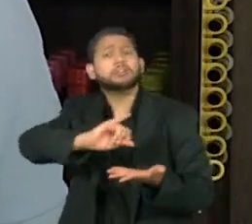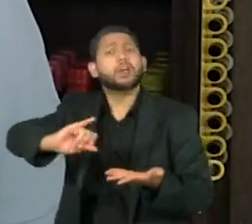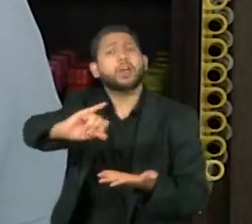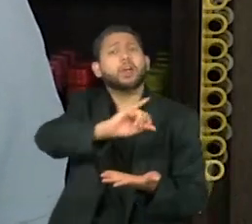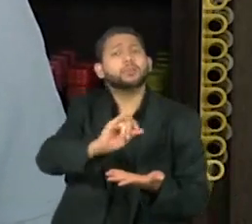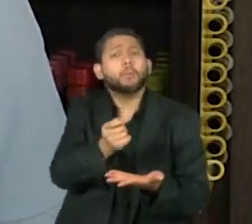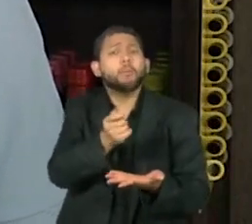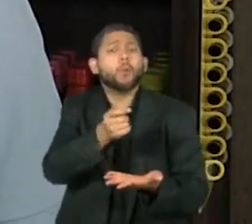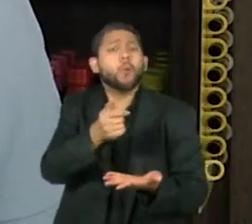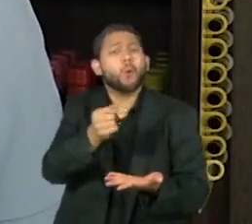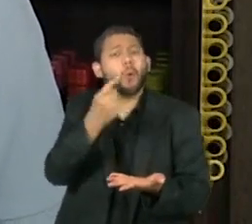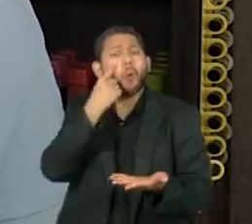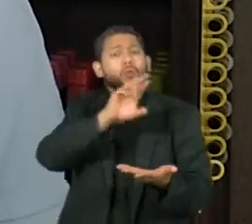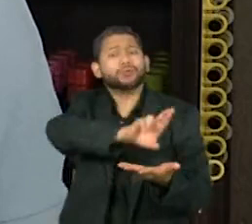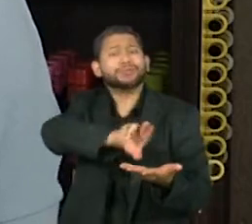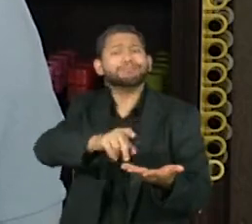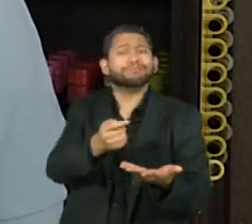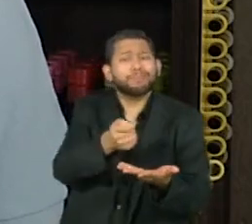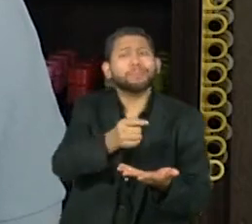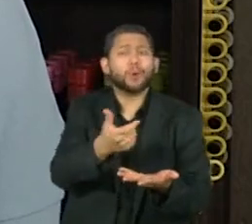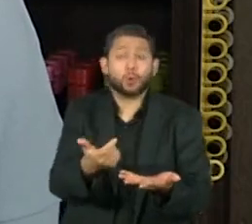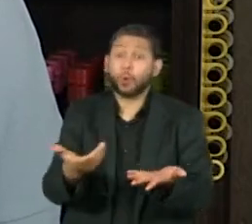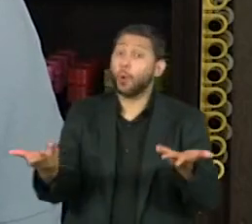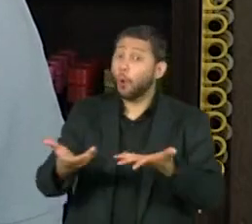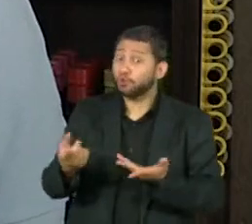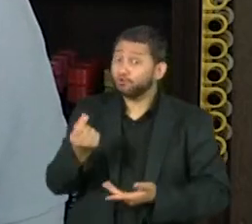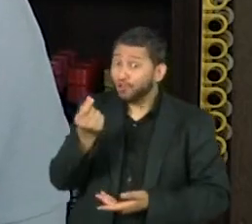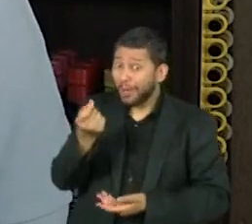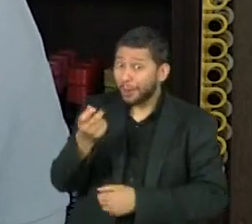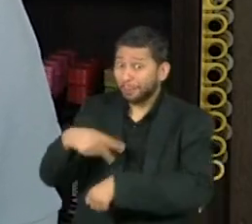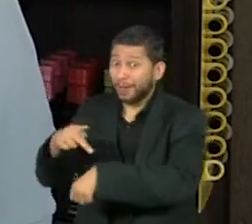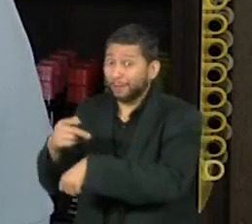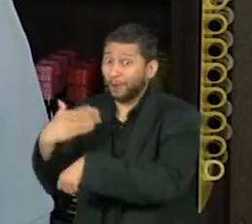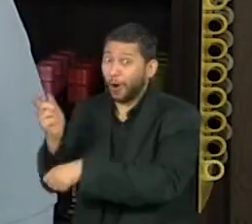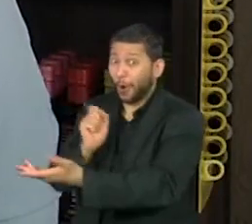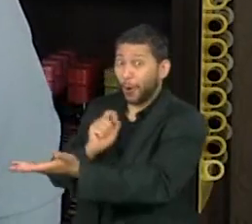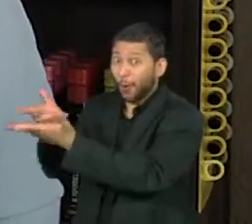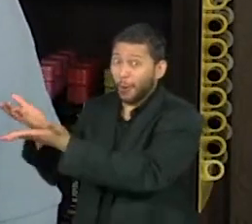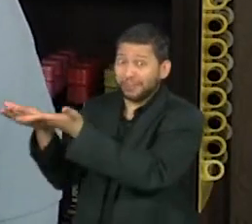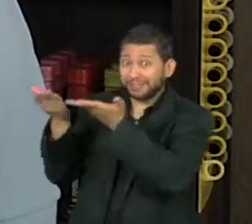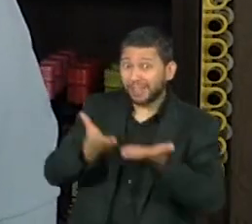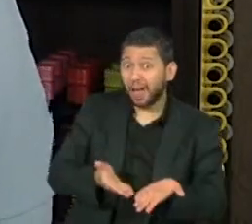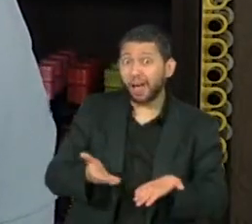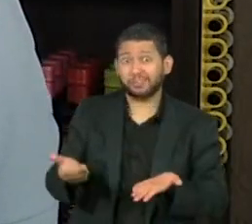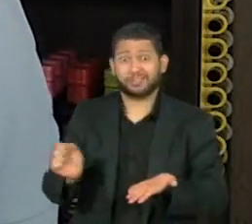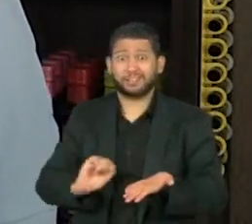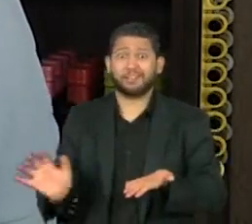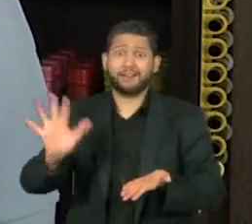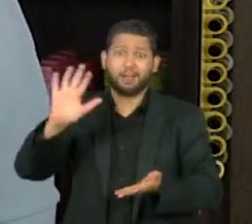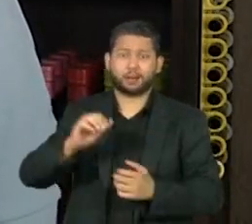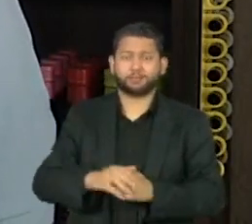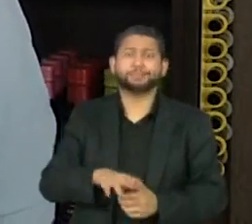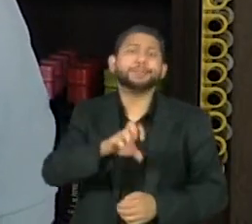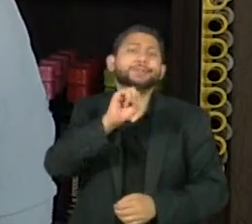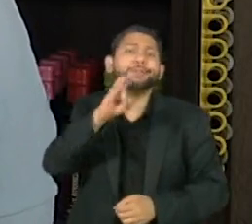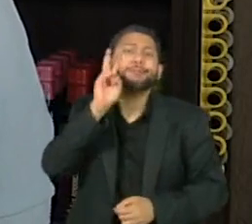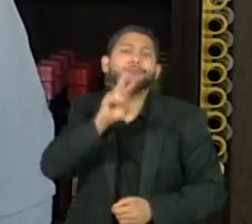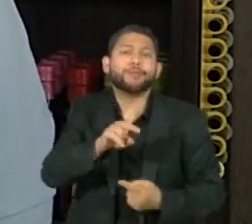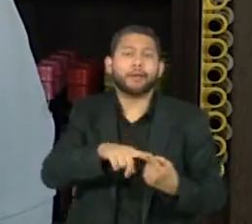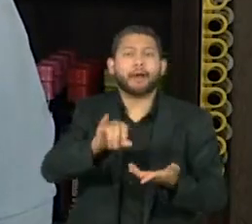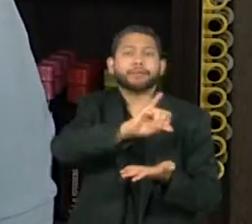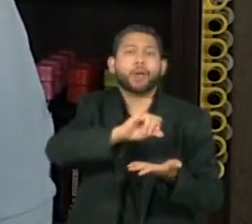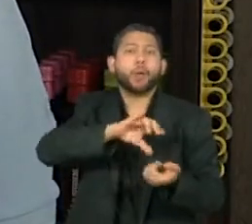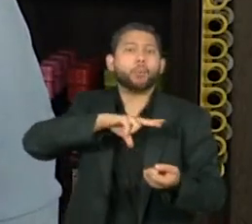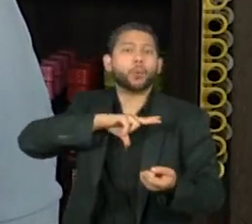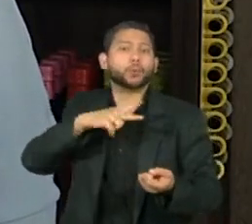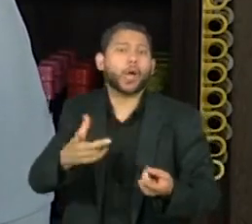deles são importados. E hoje a taxa cambial está um pouco alta. Então quando você vê um azeite português barato ou espanhol, desconfia,